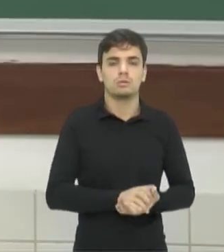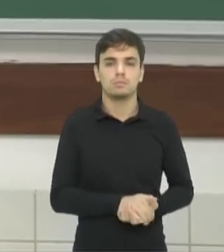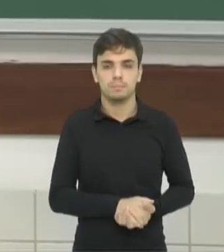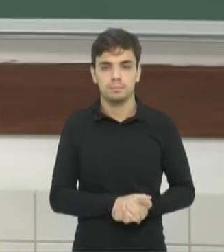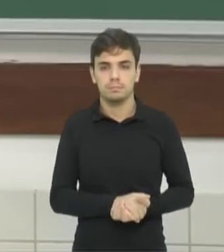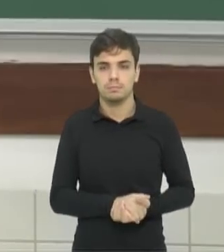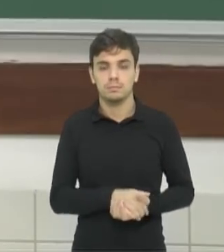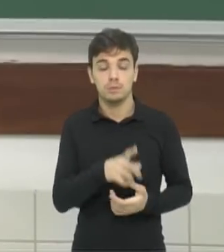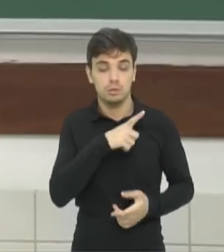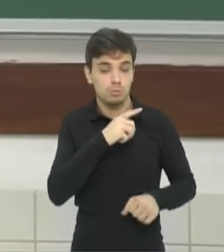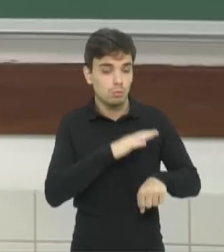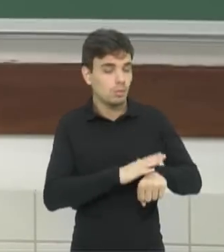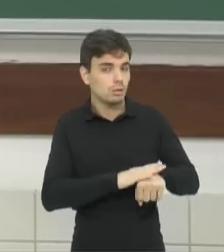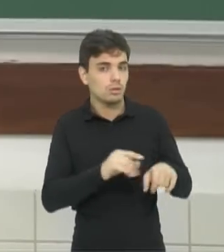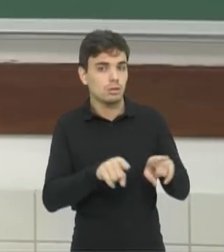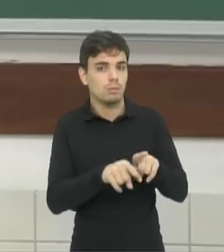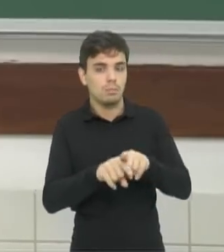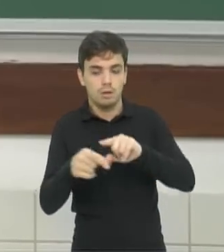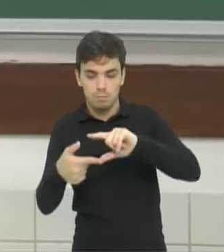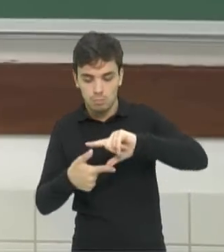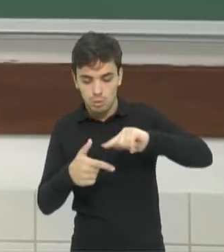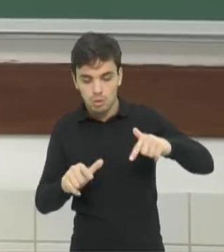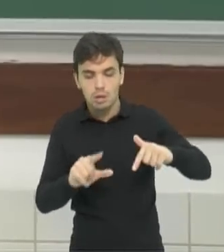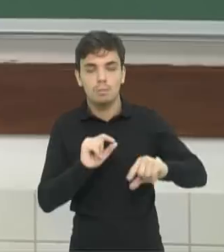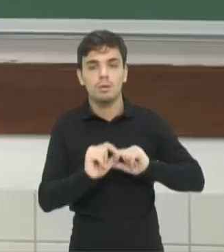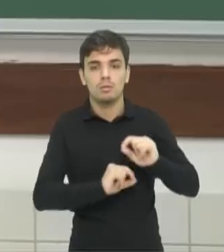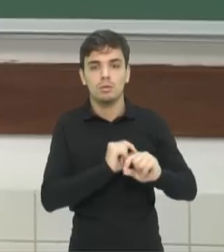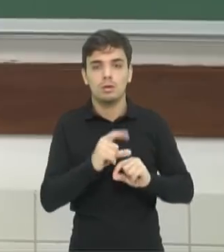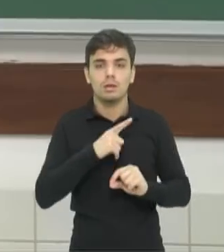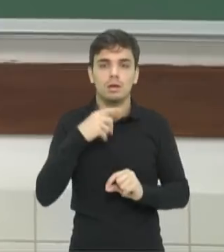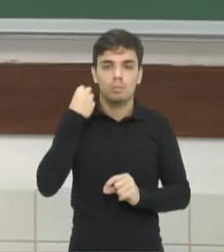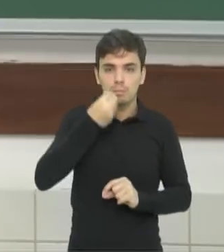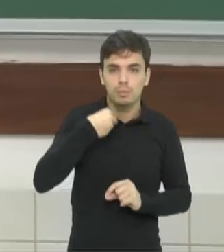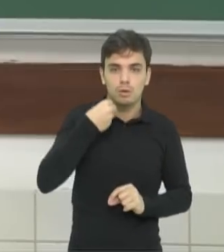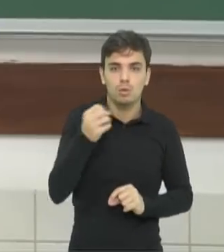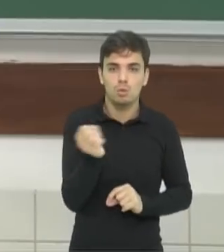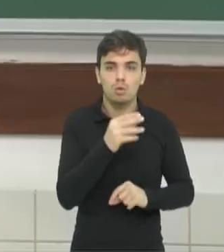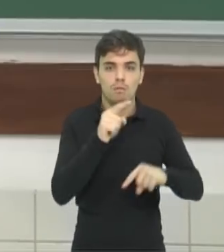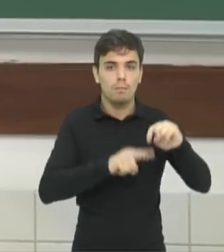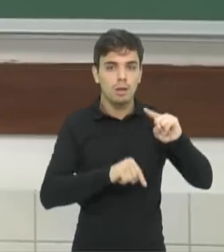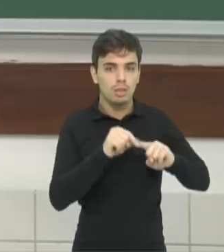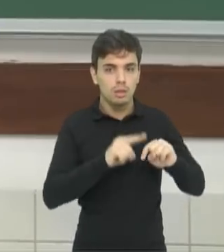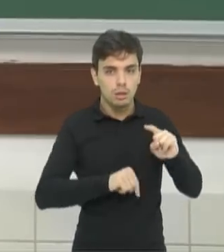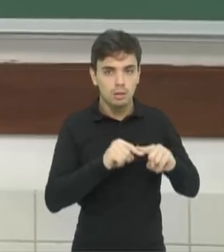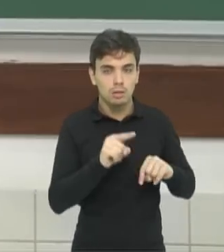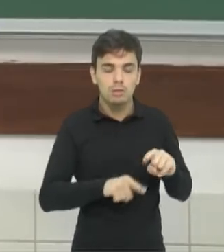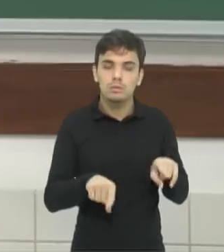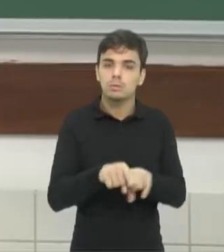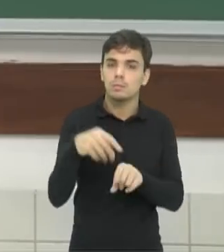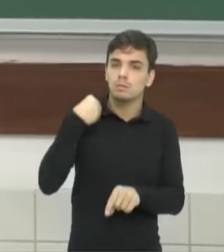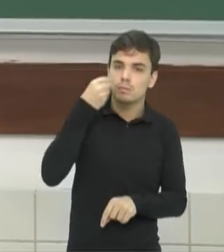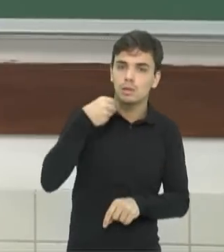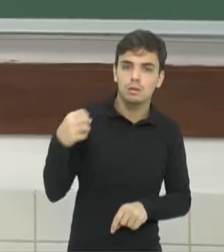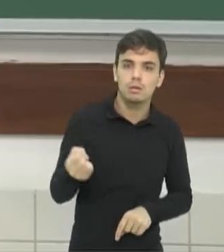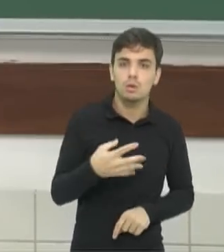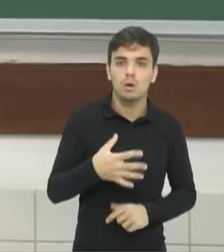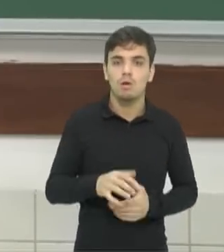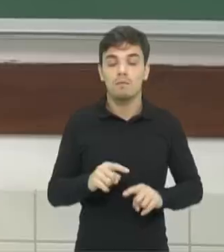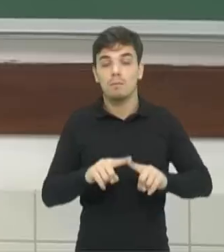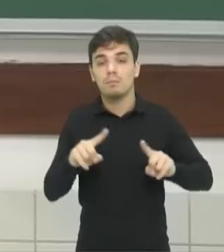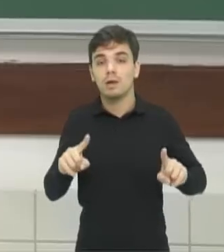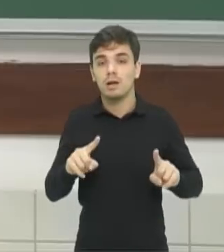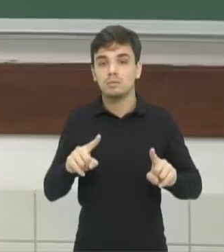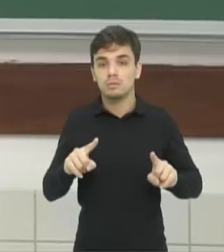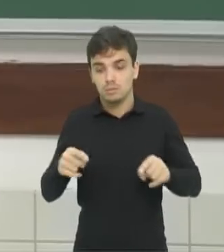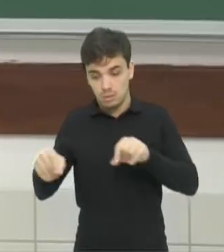onde, no modernismo, houve na escultura, principalmente, assim, teste com novos materiais, experiências novas. Porém,